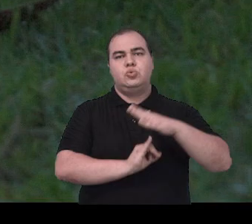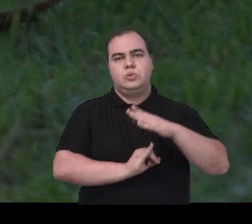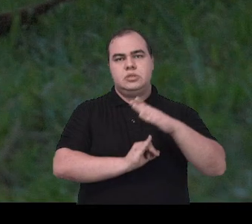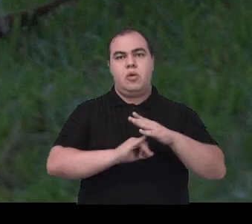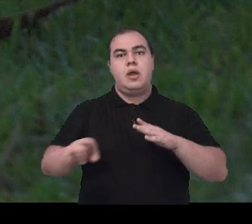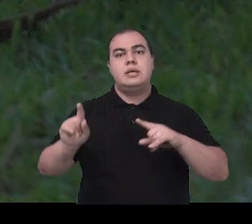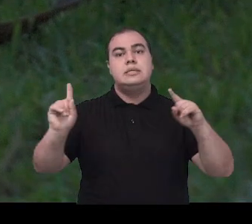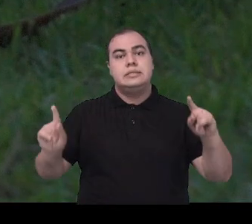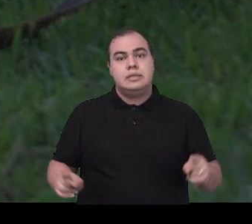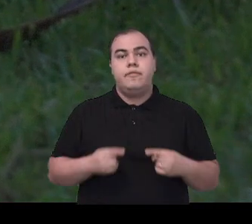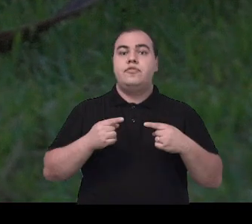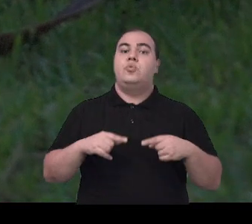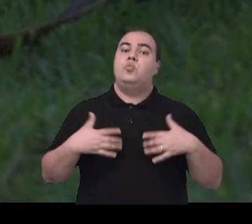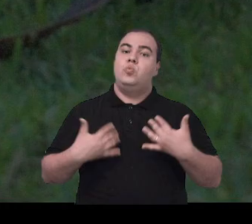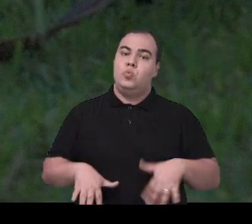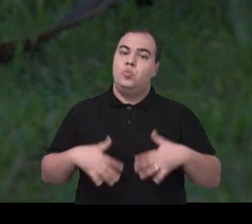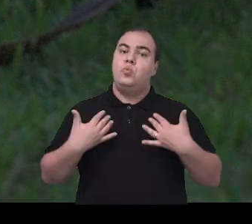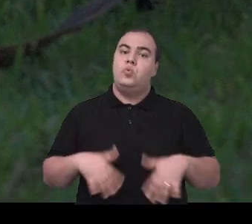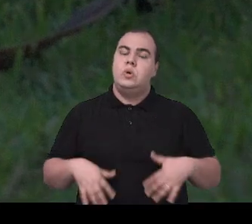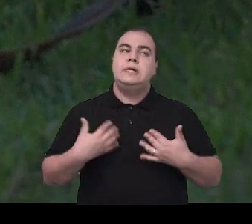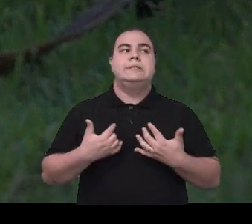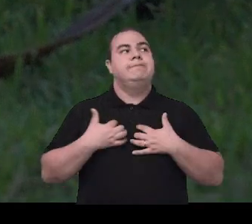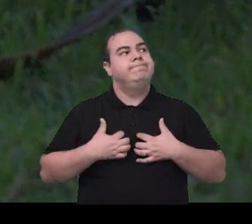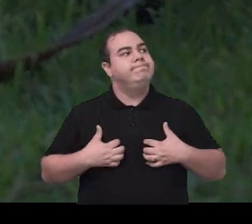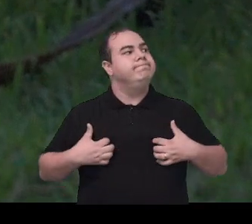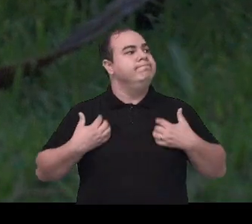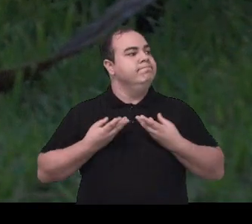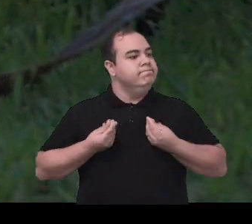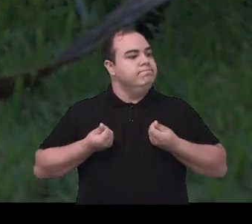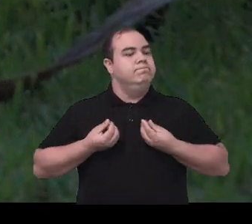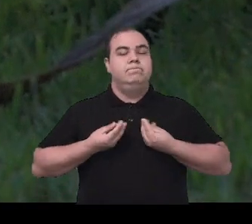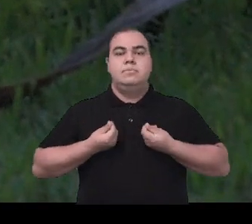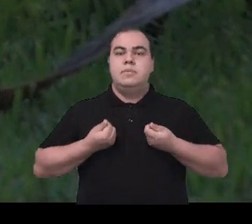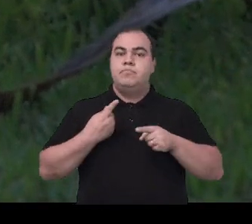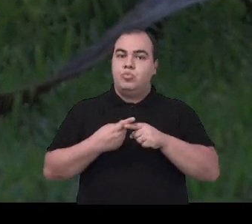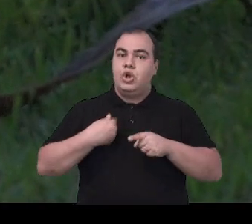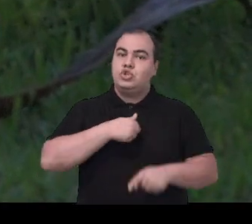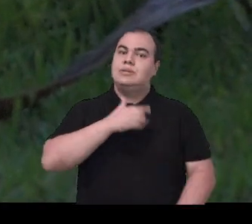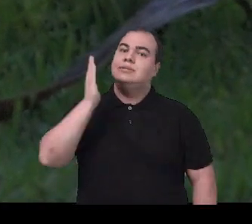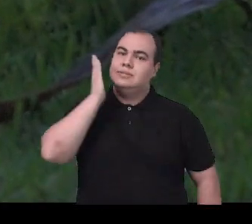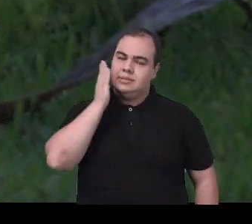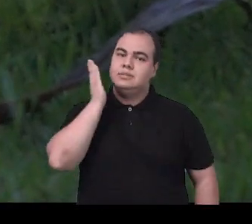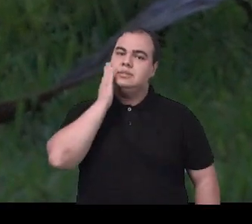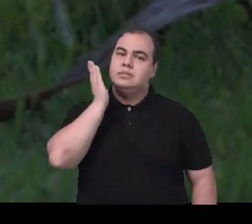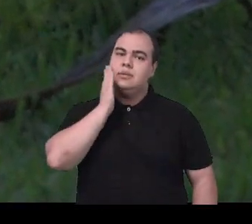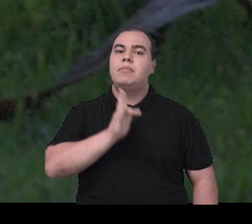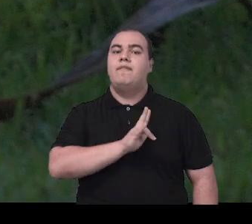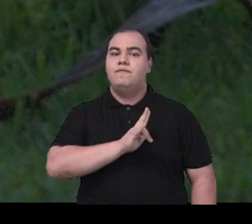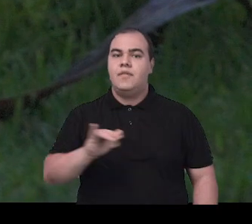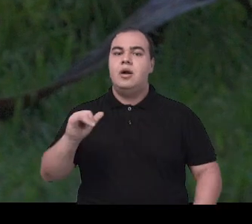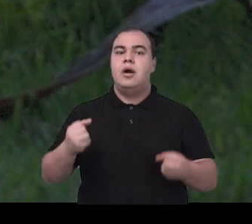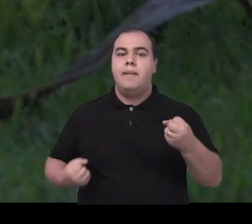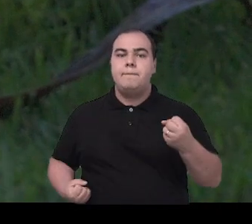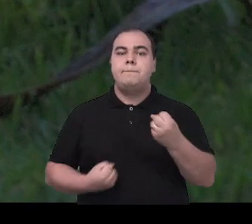instituição. Esse desafio ele é instigante, porque a gente sabe que vai ter o